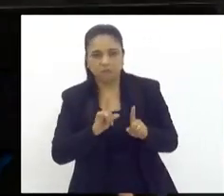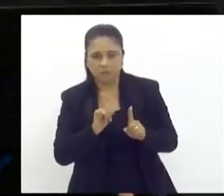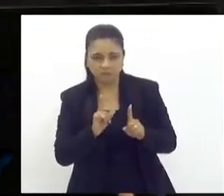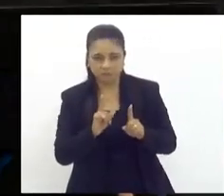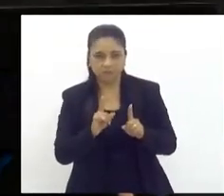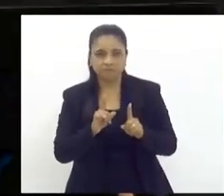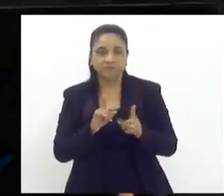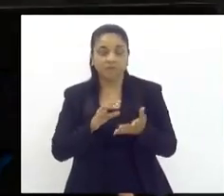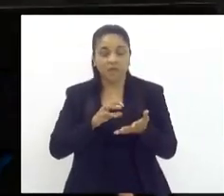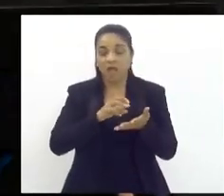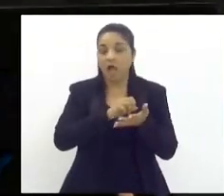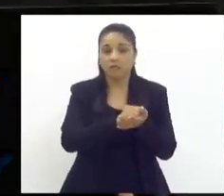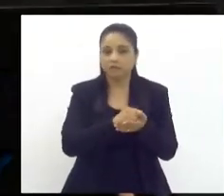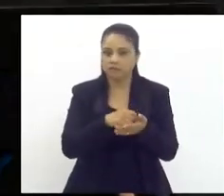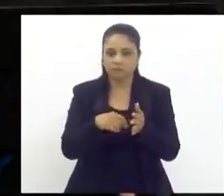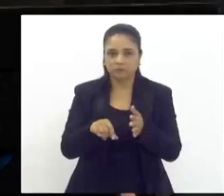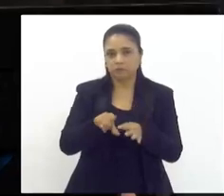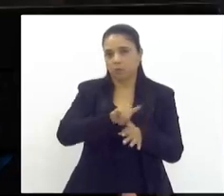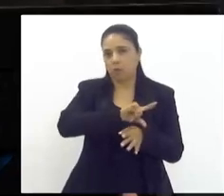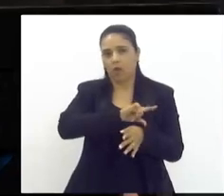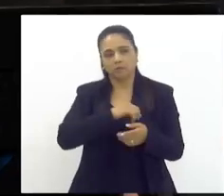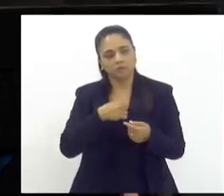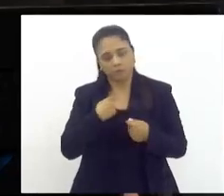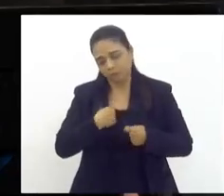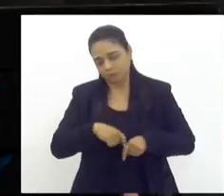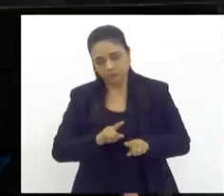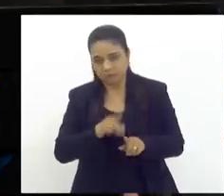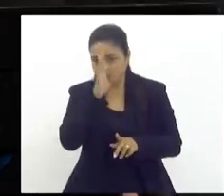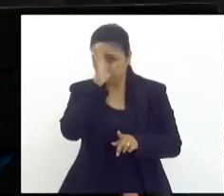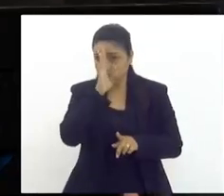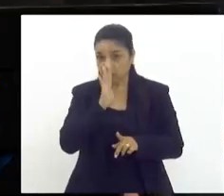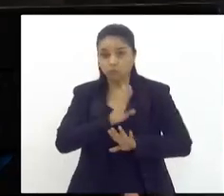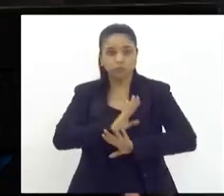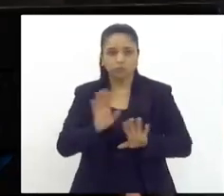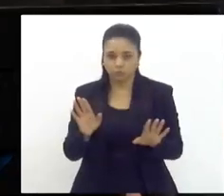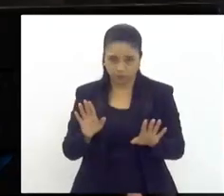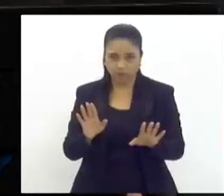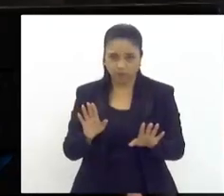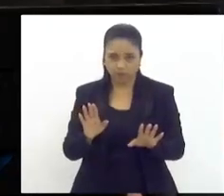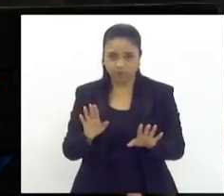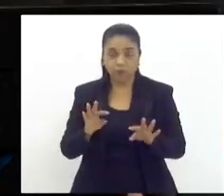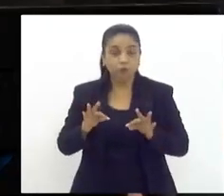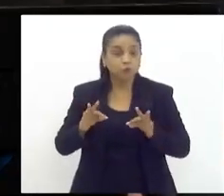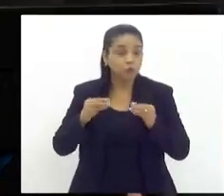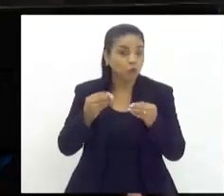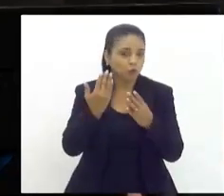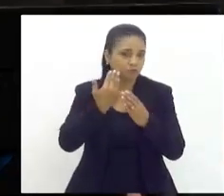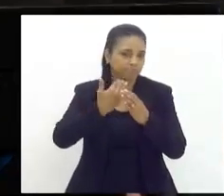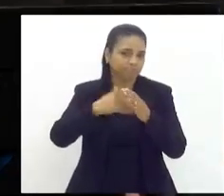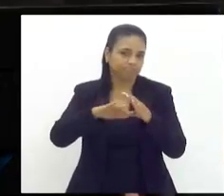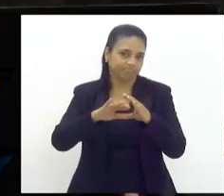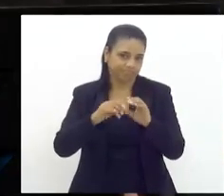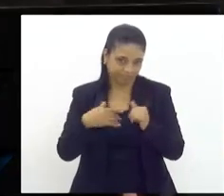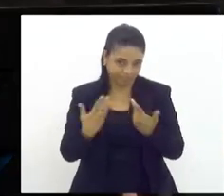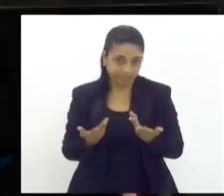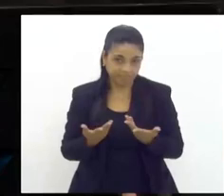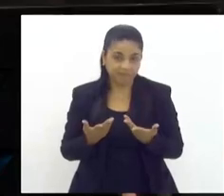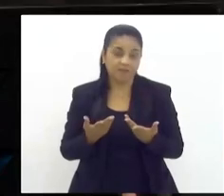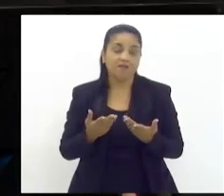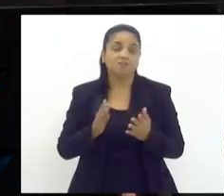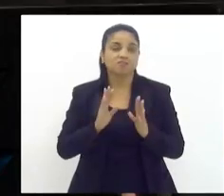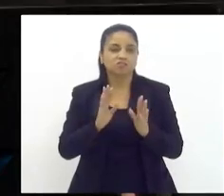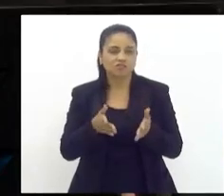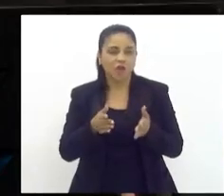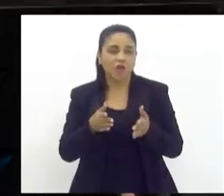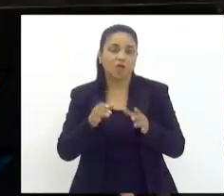depende de um cadastramento prévio e é totalmente gratuito então como nós isso já vem sendo